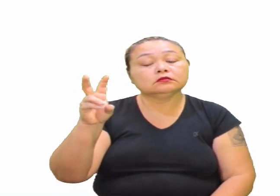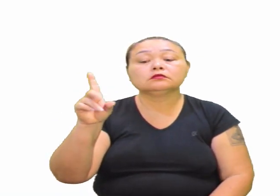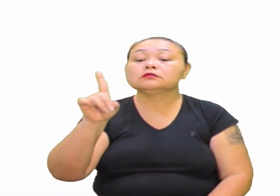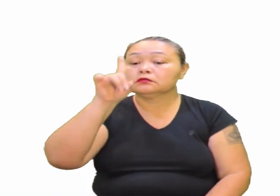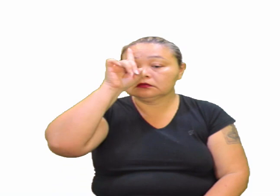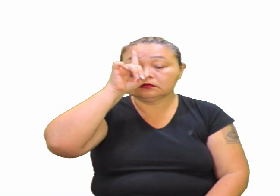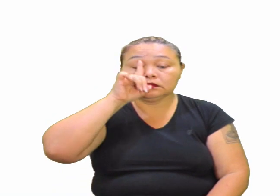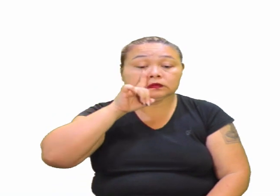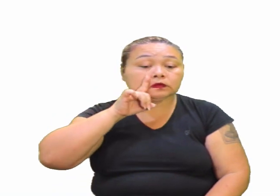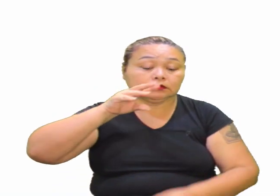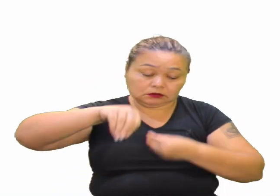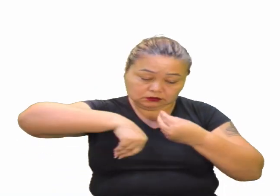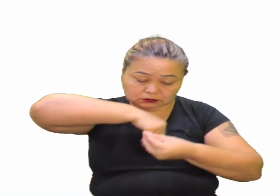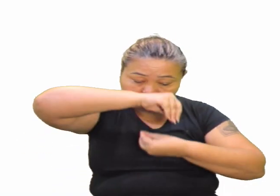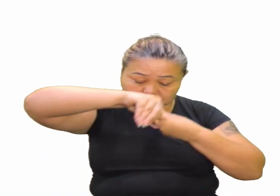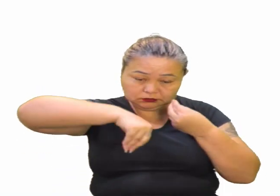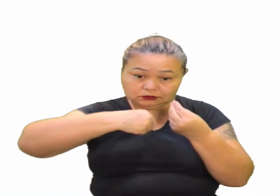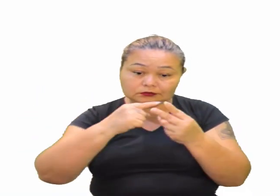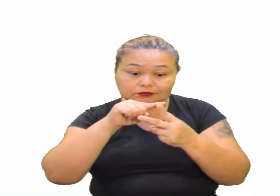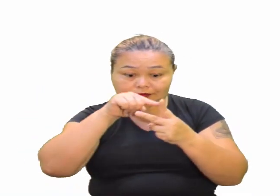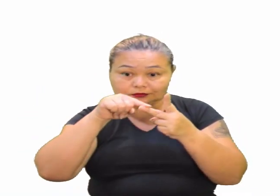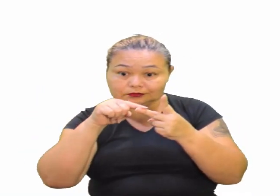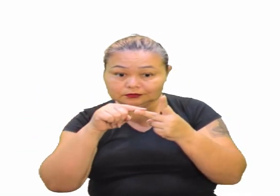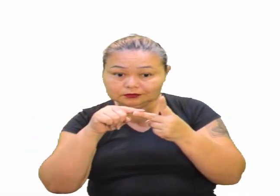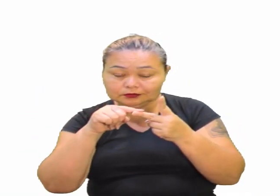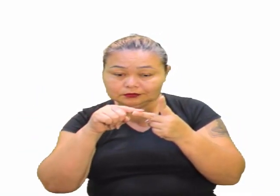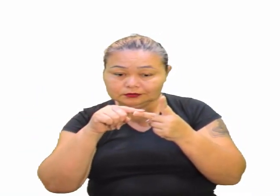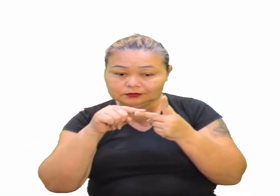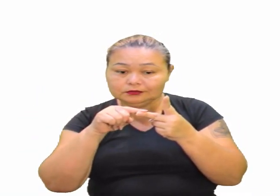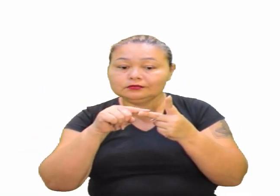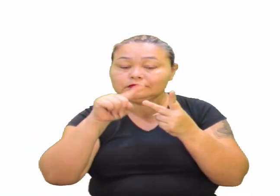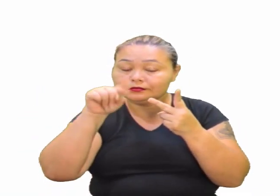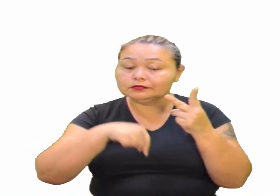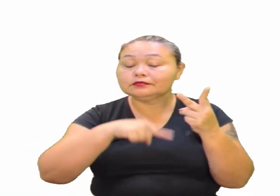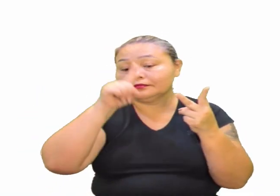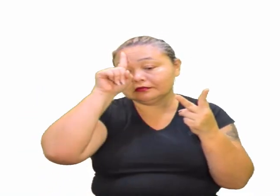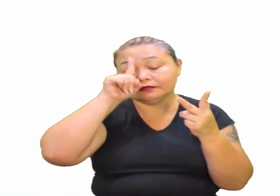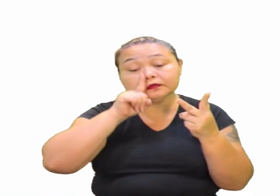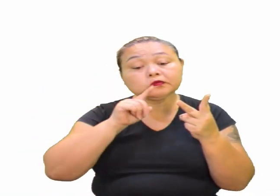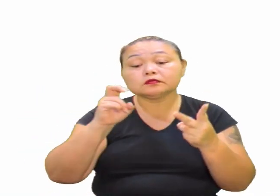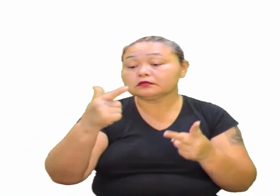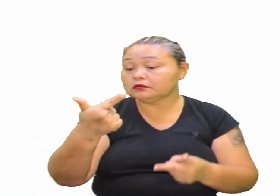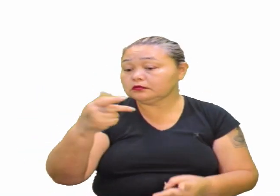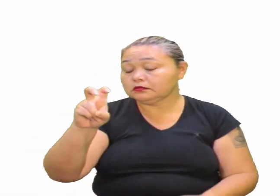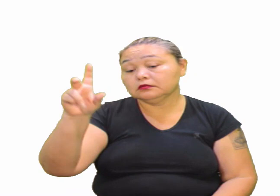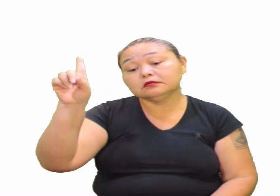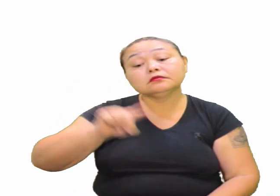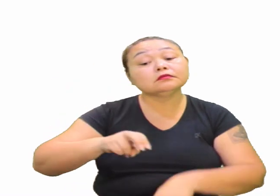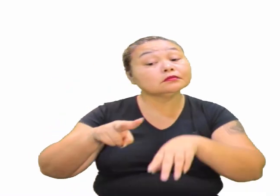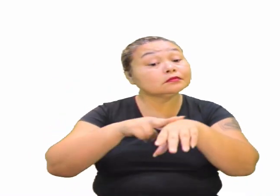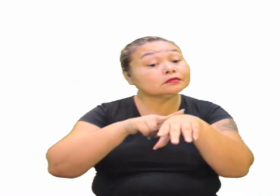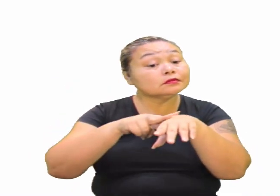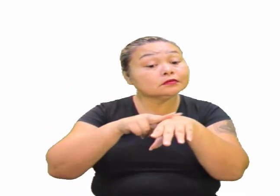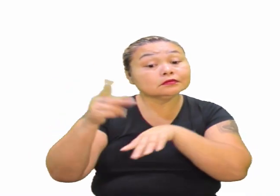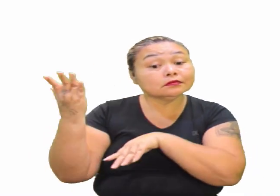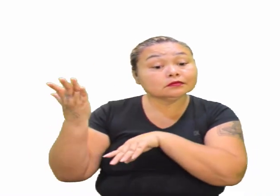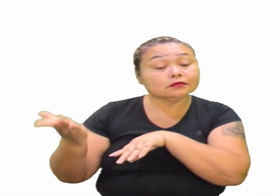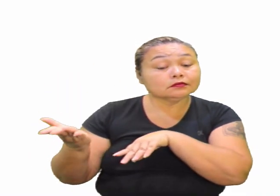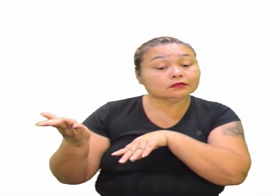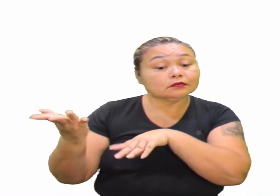Amarelo, heterozigoto, mas é amarelo. E 25% de verde. Olha isso aqui,